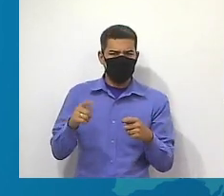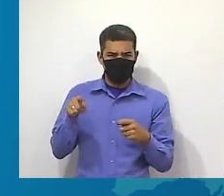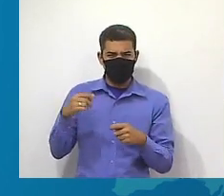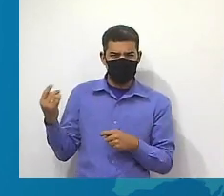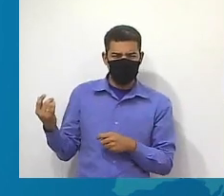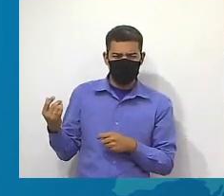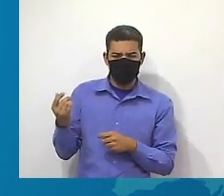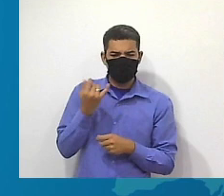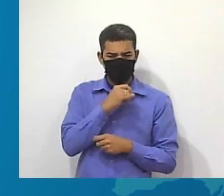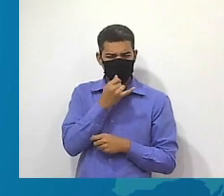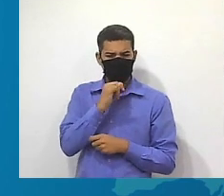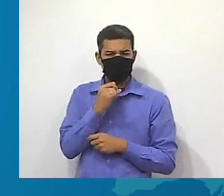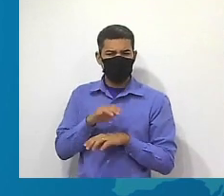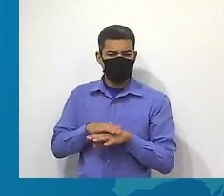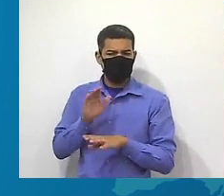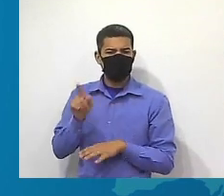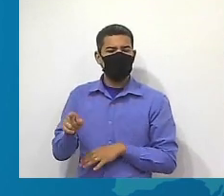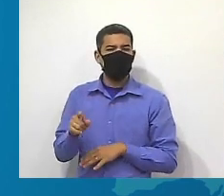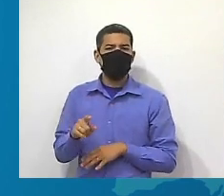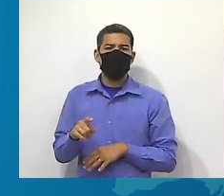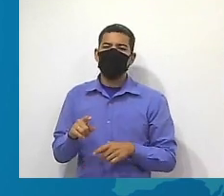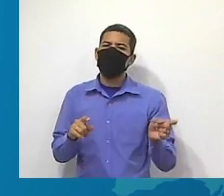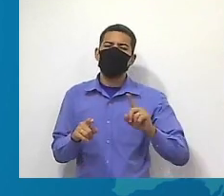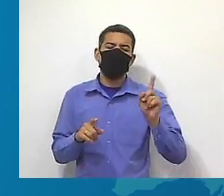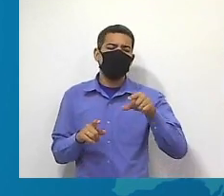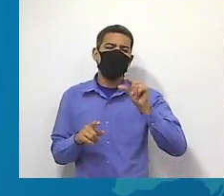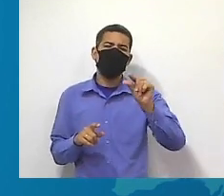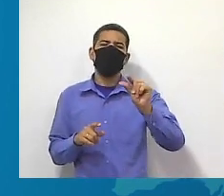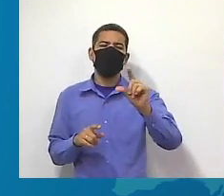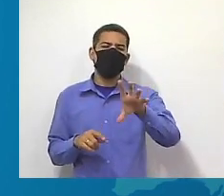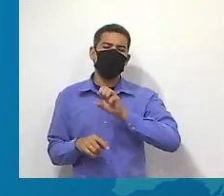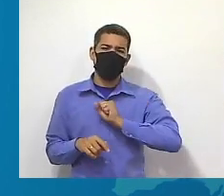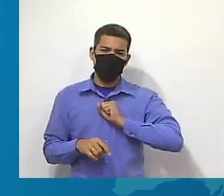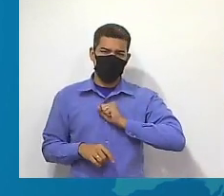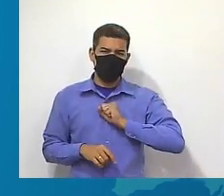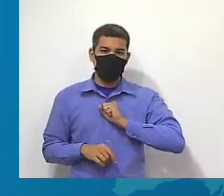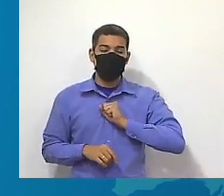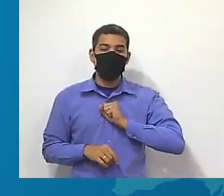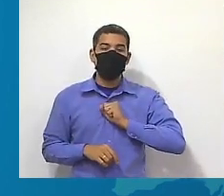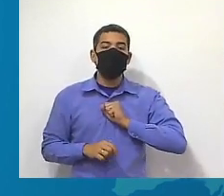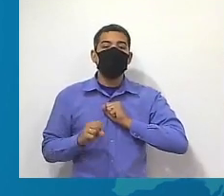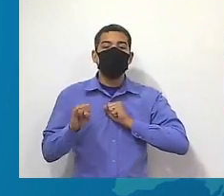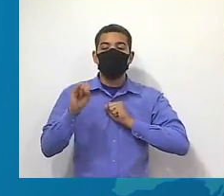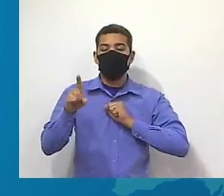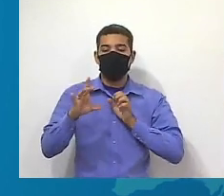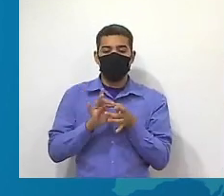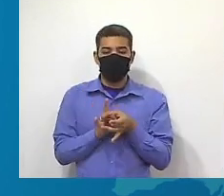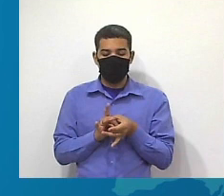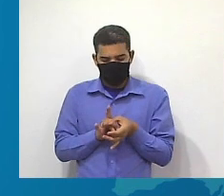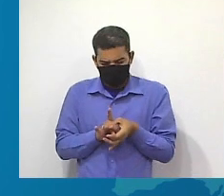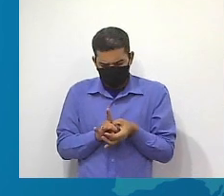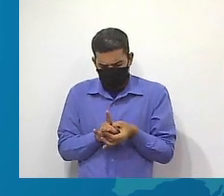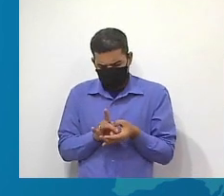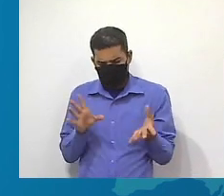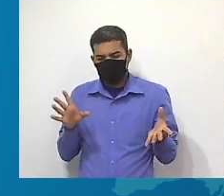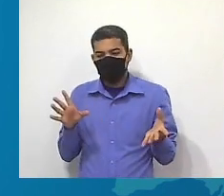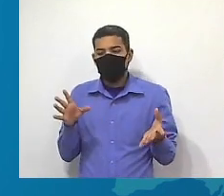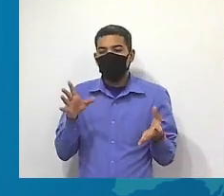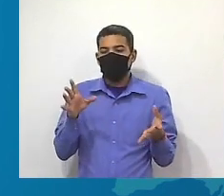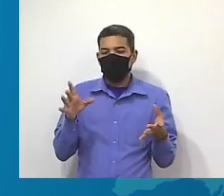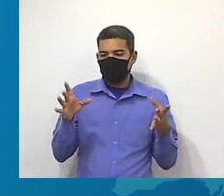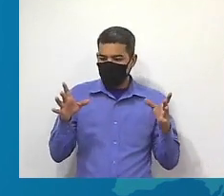energia. Ela absorve a energia do ambiente, mas bem pouquinho. Quando essas ligações se quebram e novas ligações